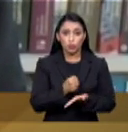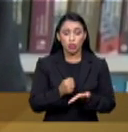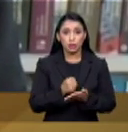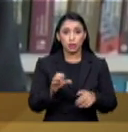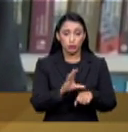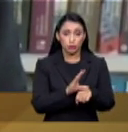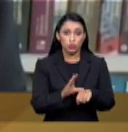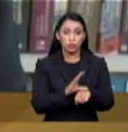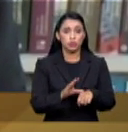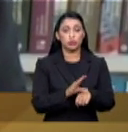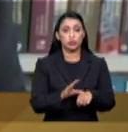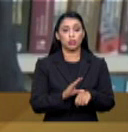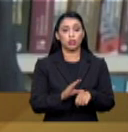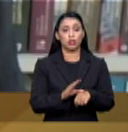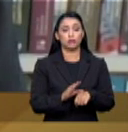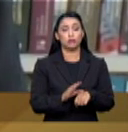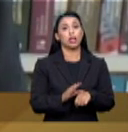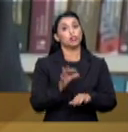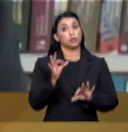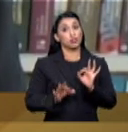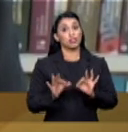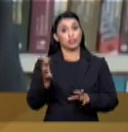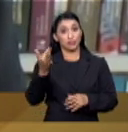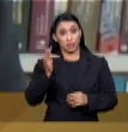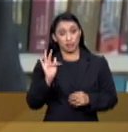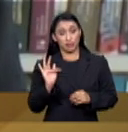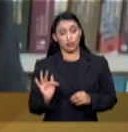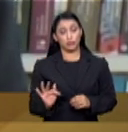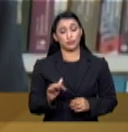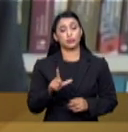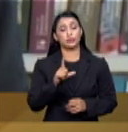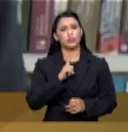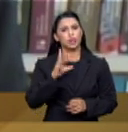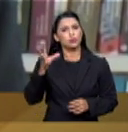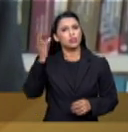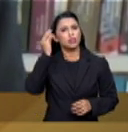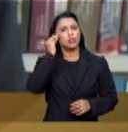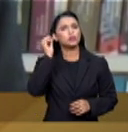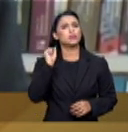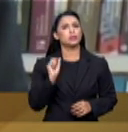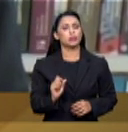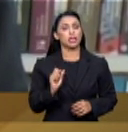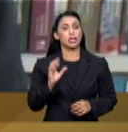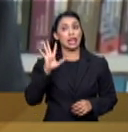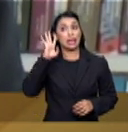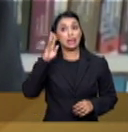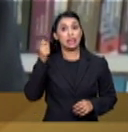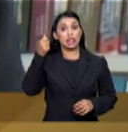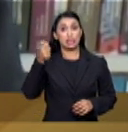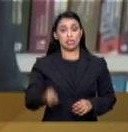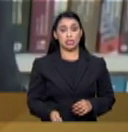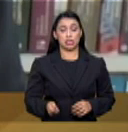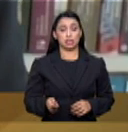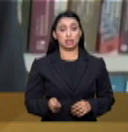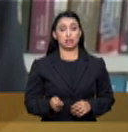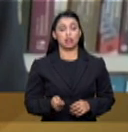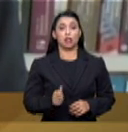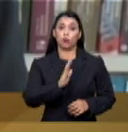seu processamento perante a Justiça Federal, tendo em vista que a sentença, a decisão